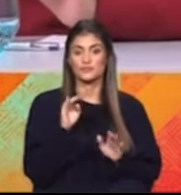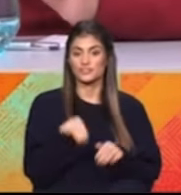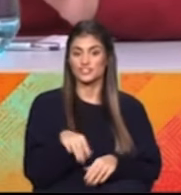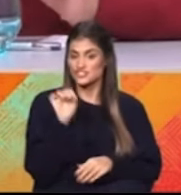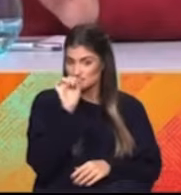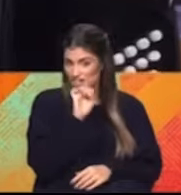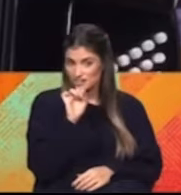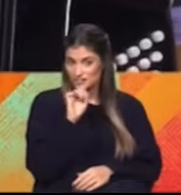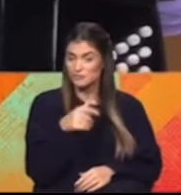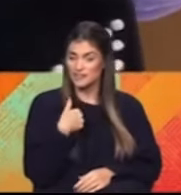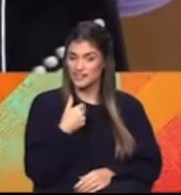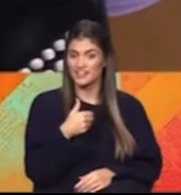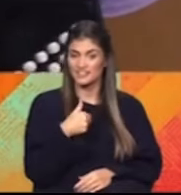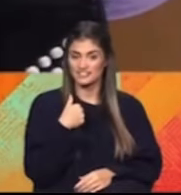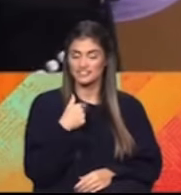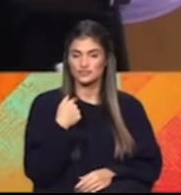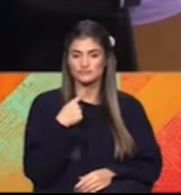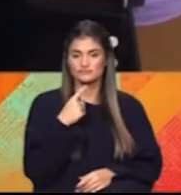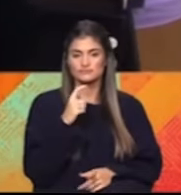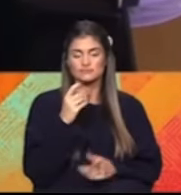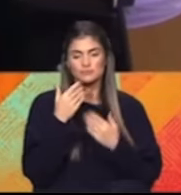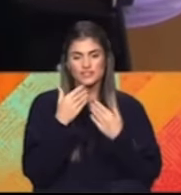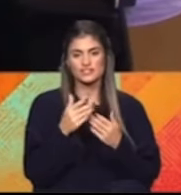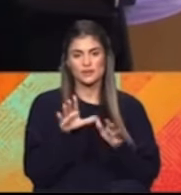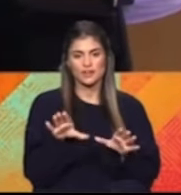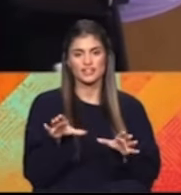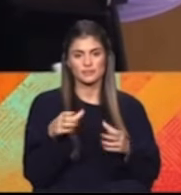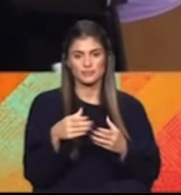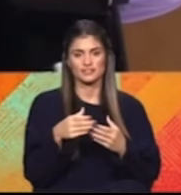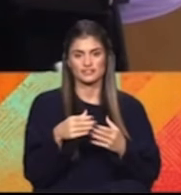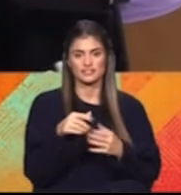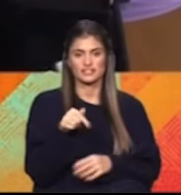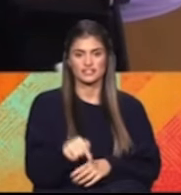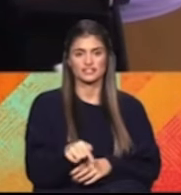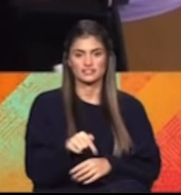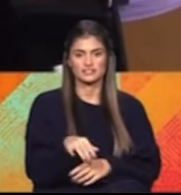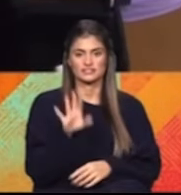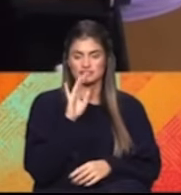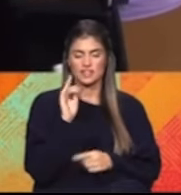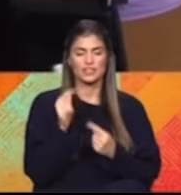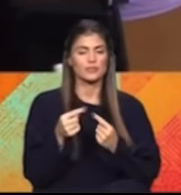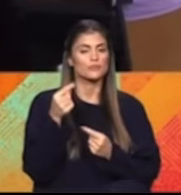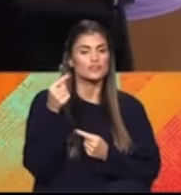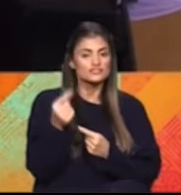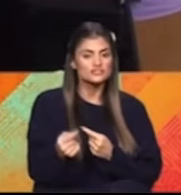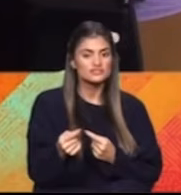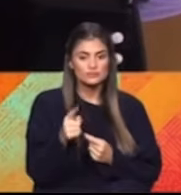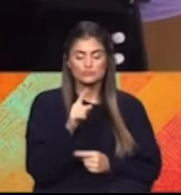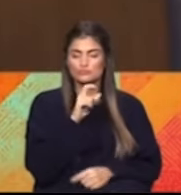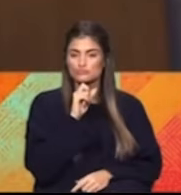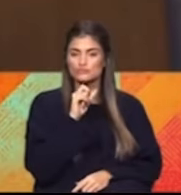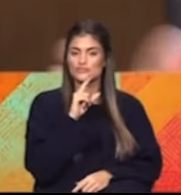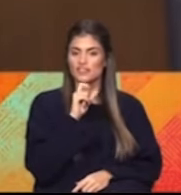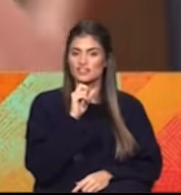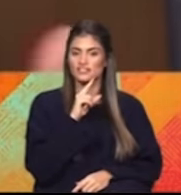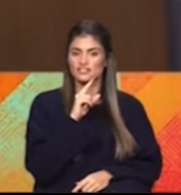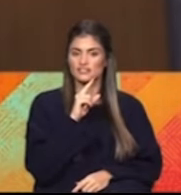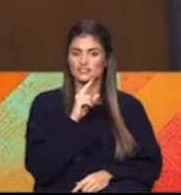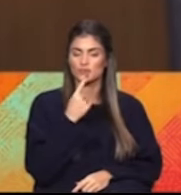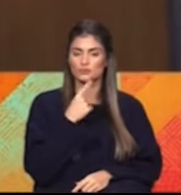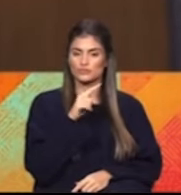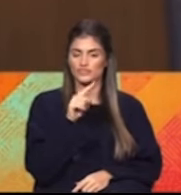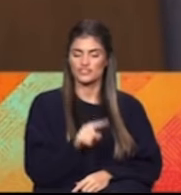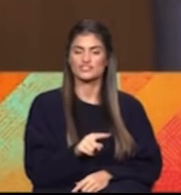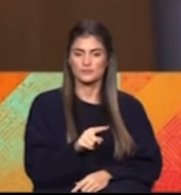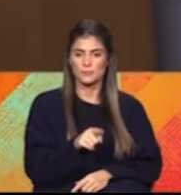janeiro. Faço aqui um apelo à produção para ver se mais à frente seja possível reeditar